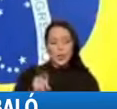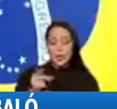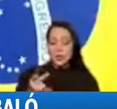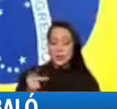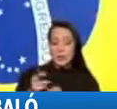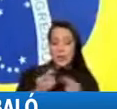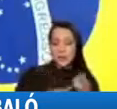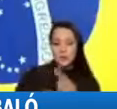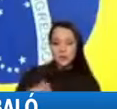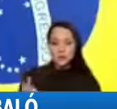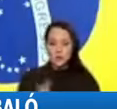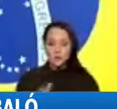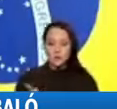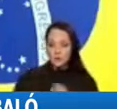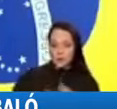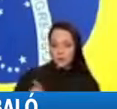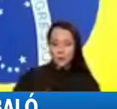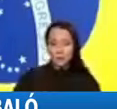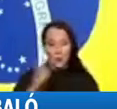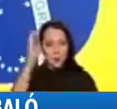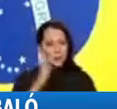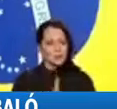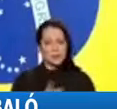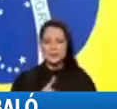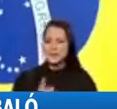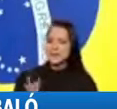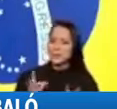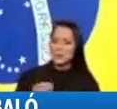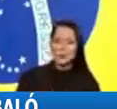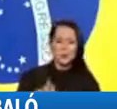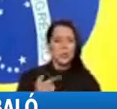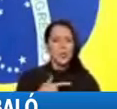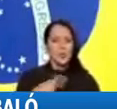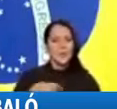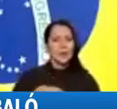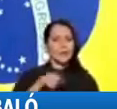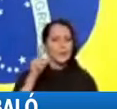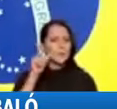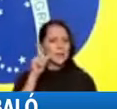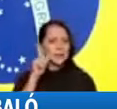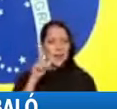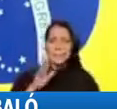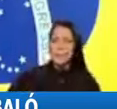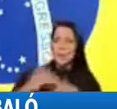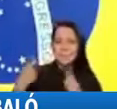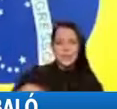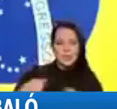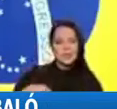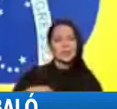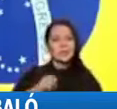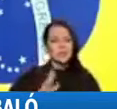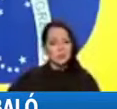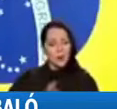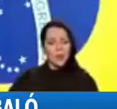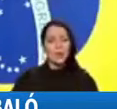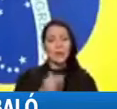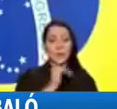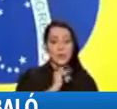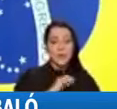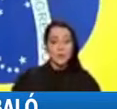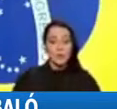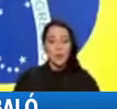povos o Brasil tem tudo o que a guiné-bissau mais precisa neste momento por exemplo